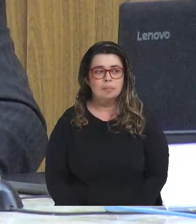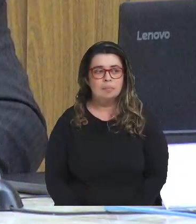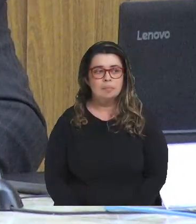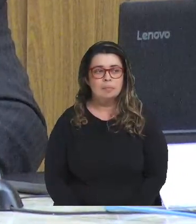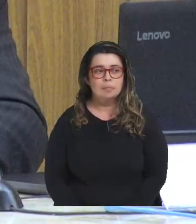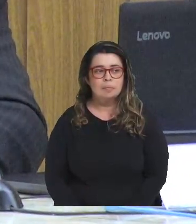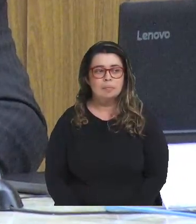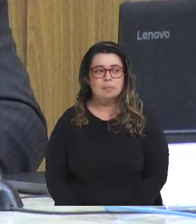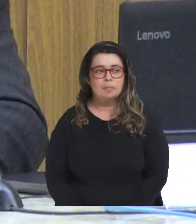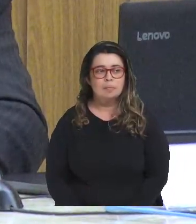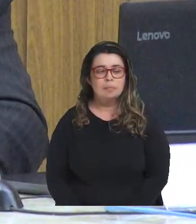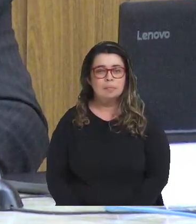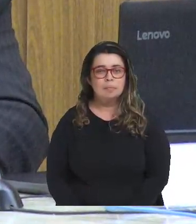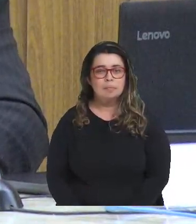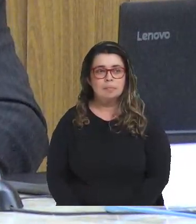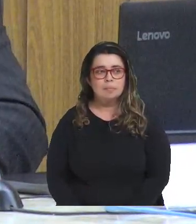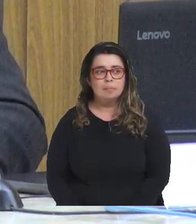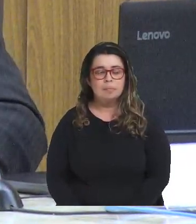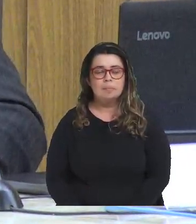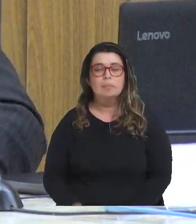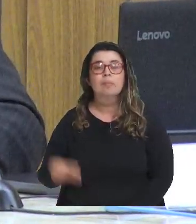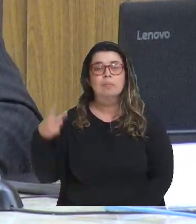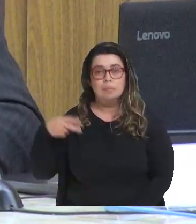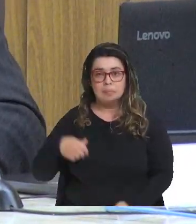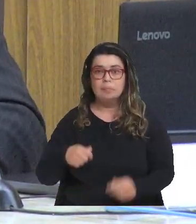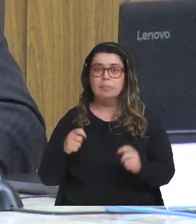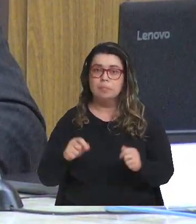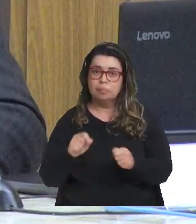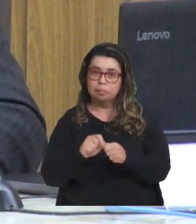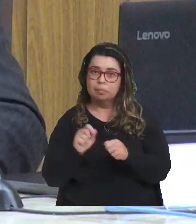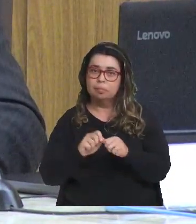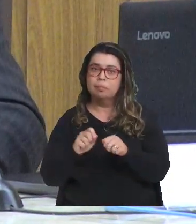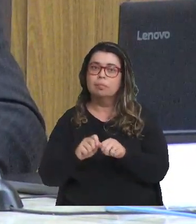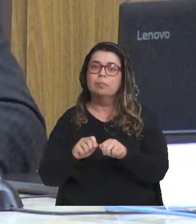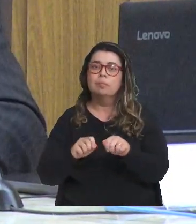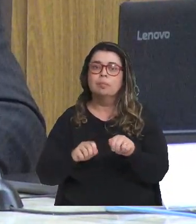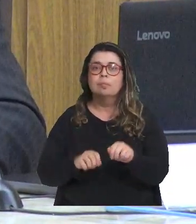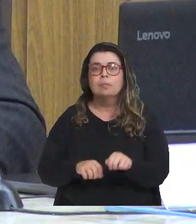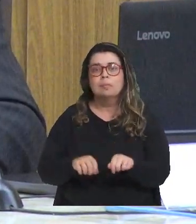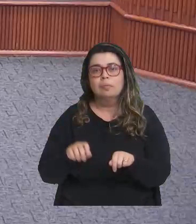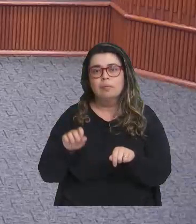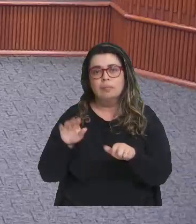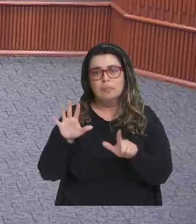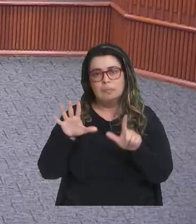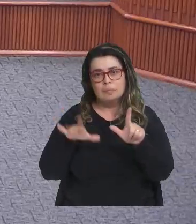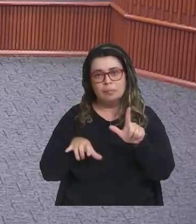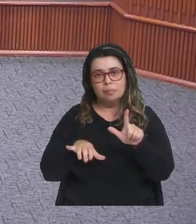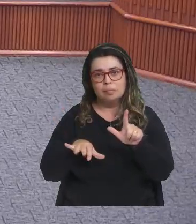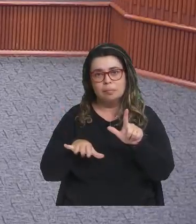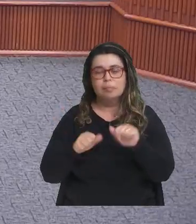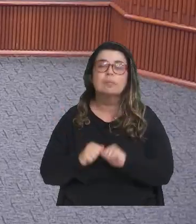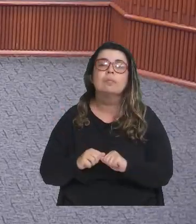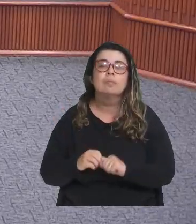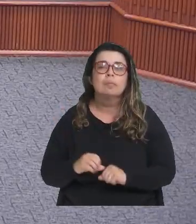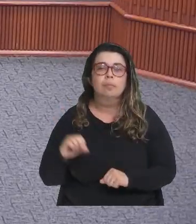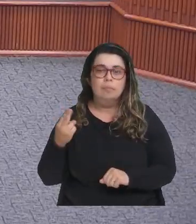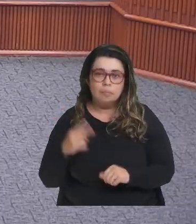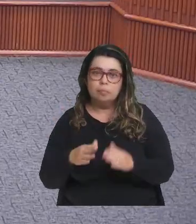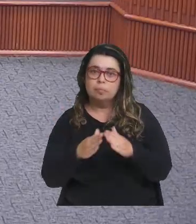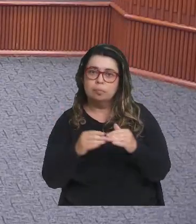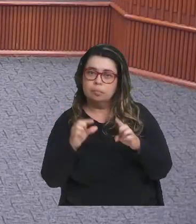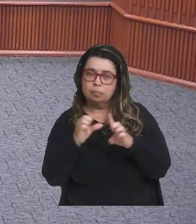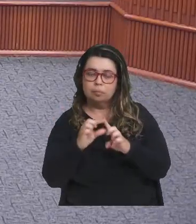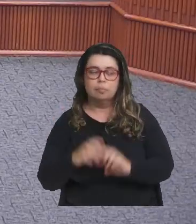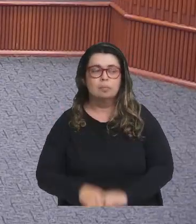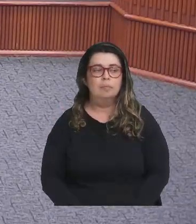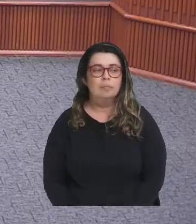Alertando que os vereadores poderão se inscrever através do painel, como estão fazendo, ou de forma oral, se preferirem. Palavra com a vereadora Viviane